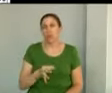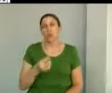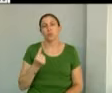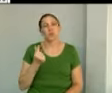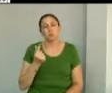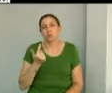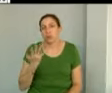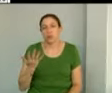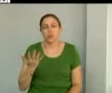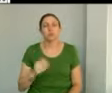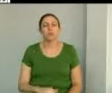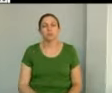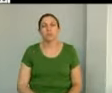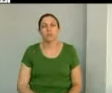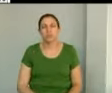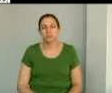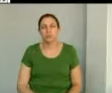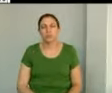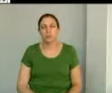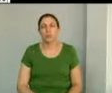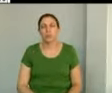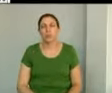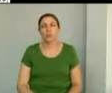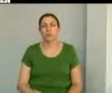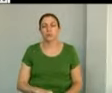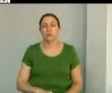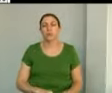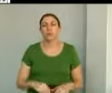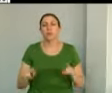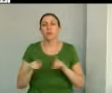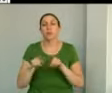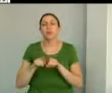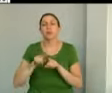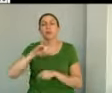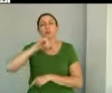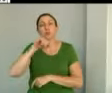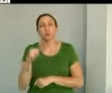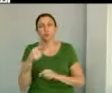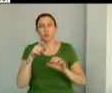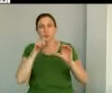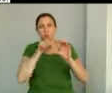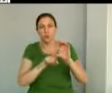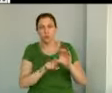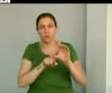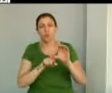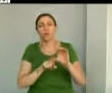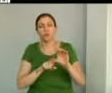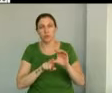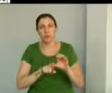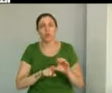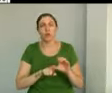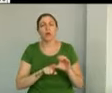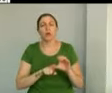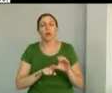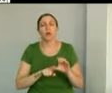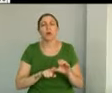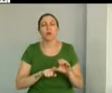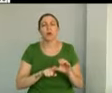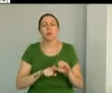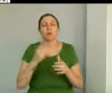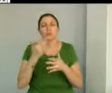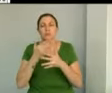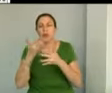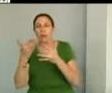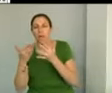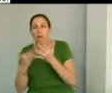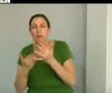pagar do ano, né? Mais R$ 1.800.000 de juros da dívida, do financiamento que o município fez para a infraestrutura do Distrito